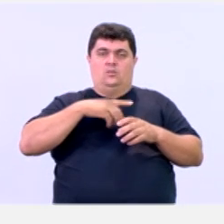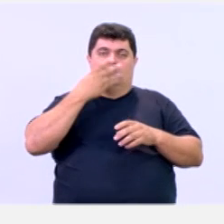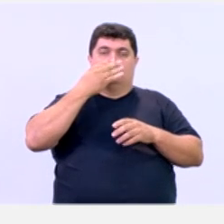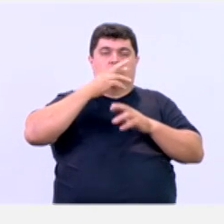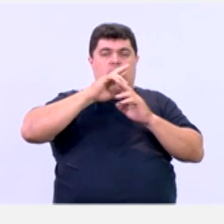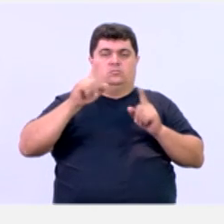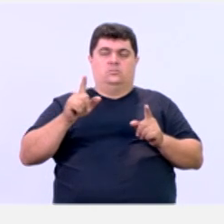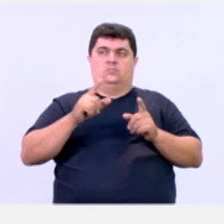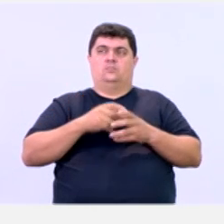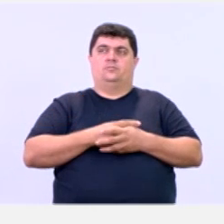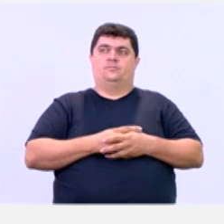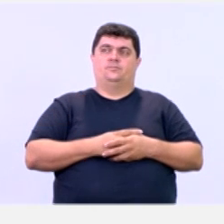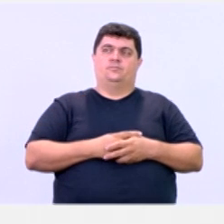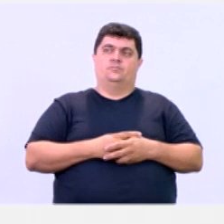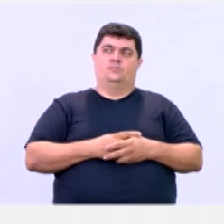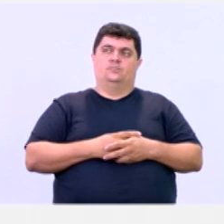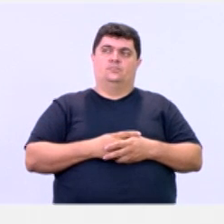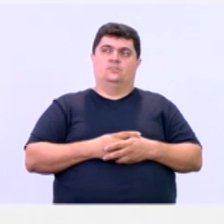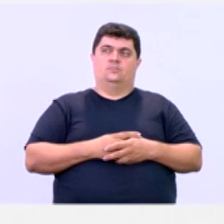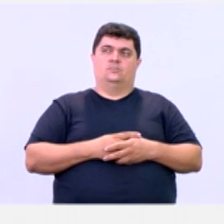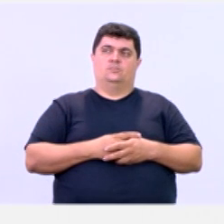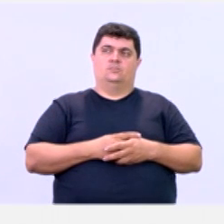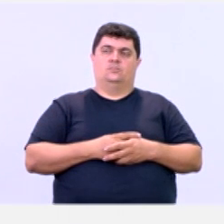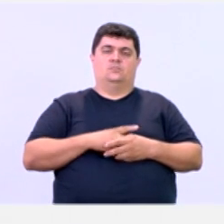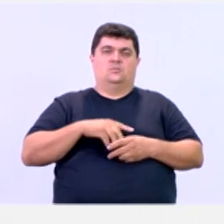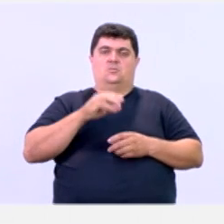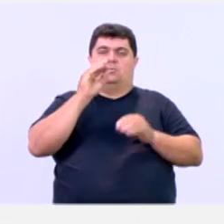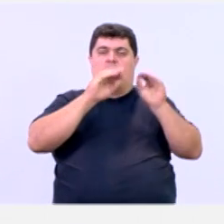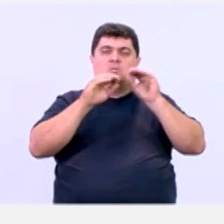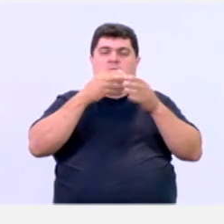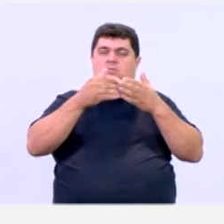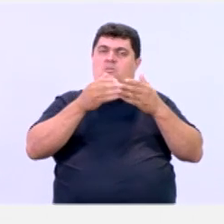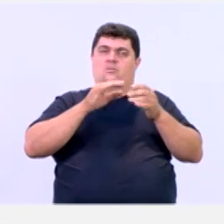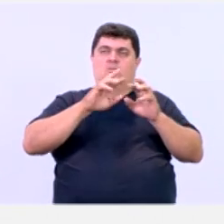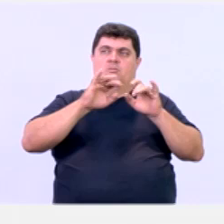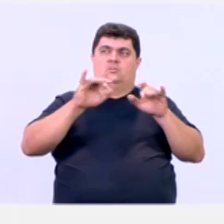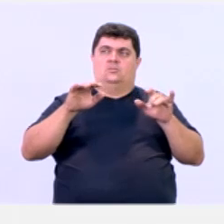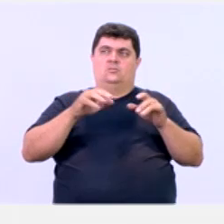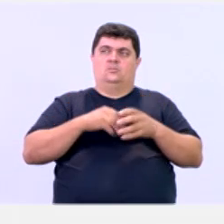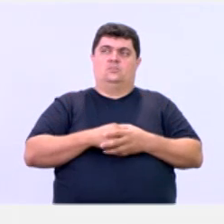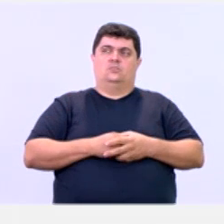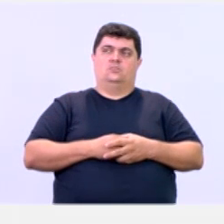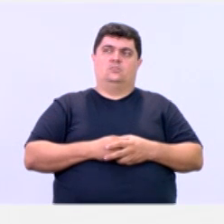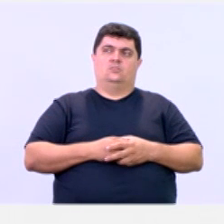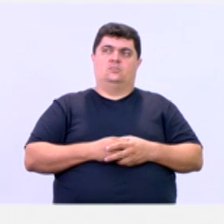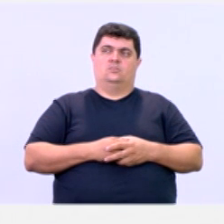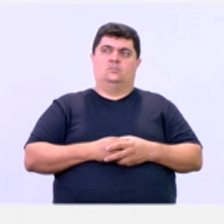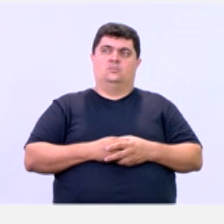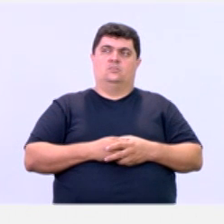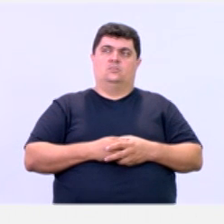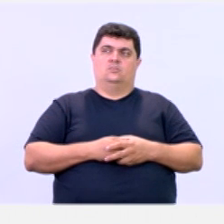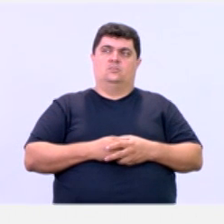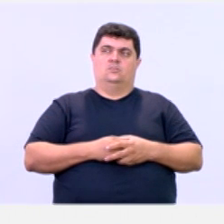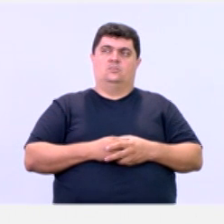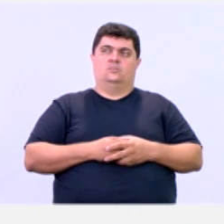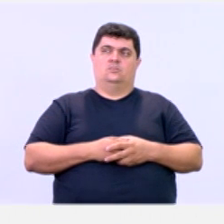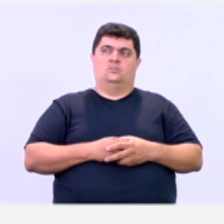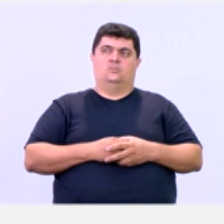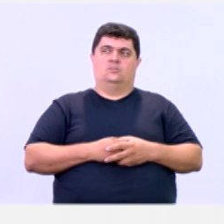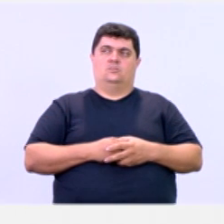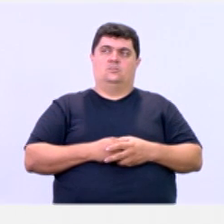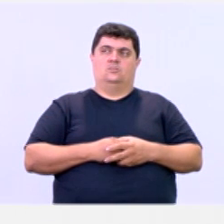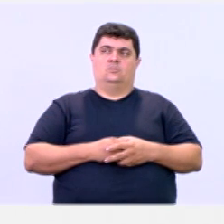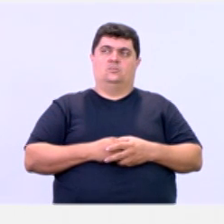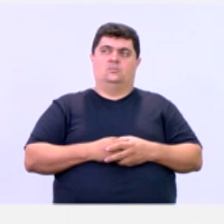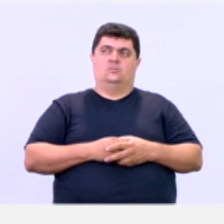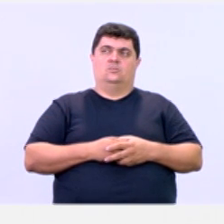sobrescreveu. Então, eu digito alguma informação aqui. Eu vou escrever alguma informação.